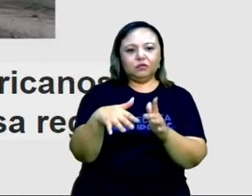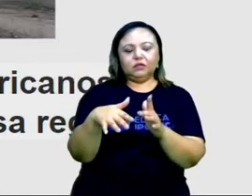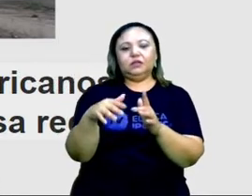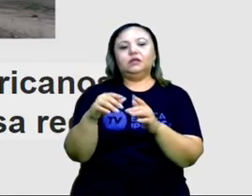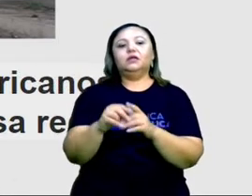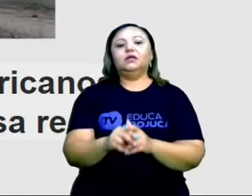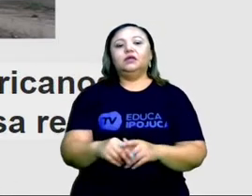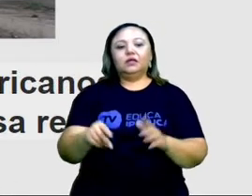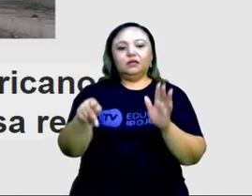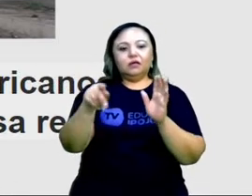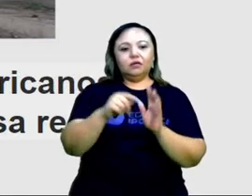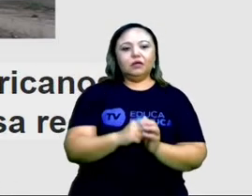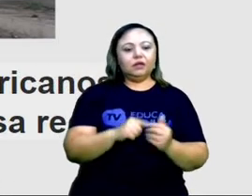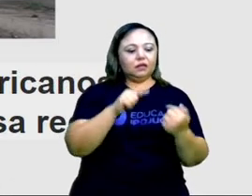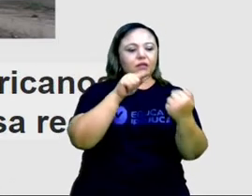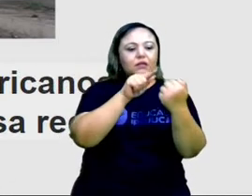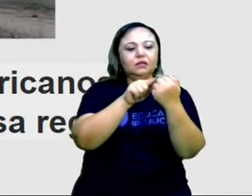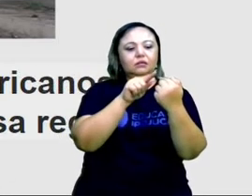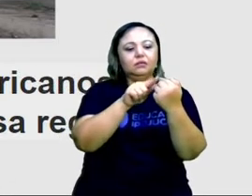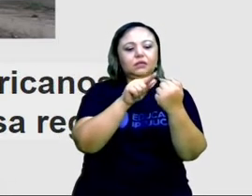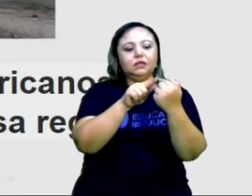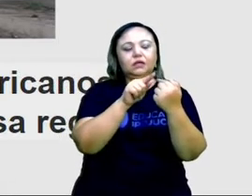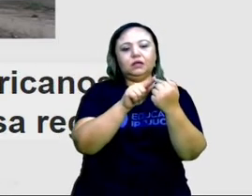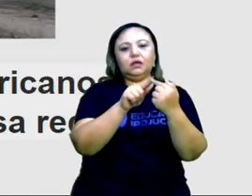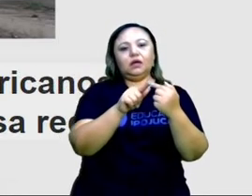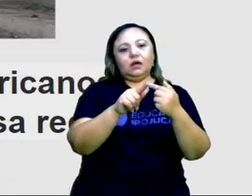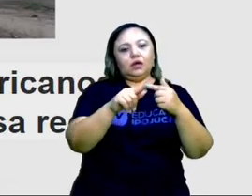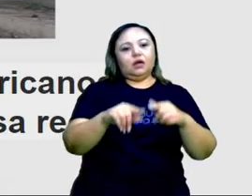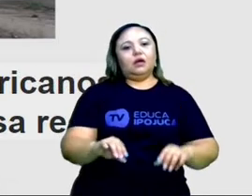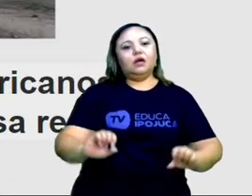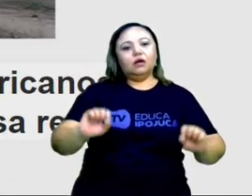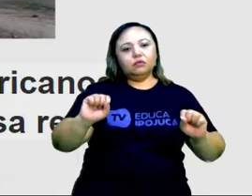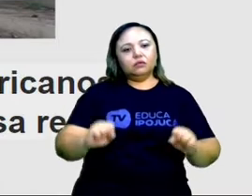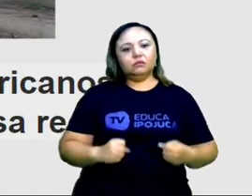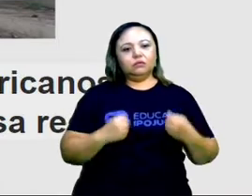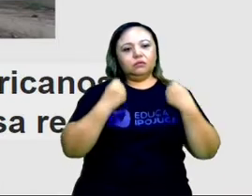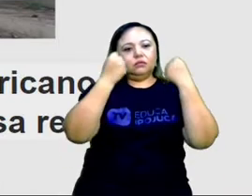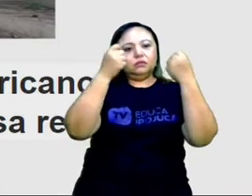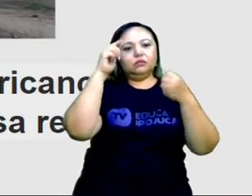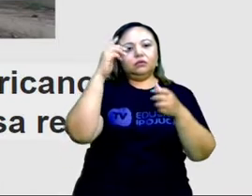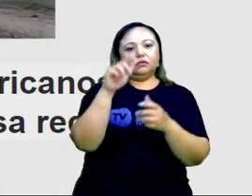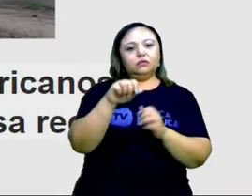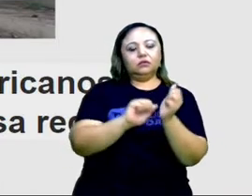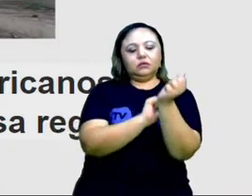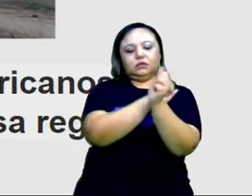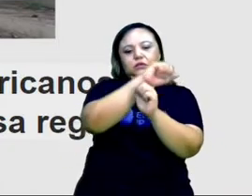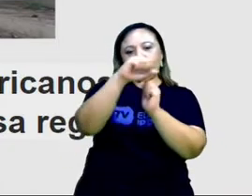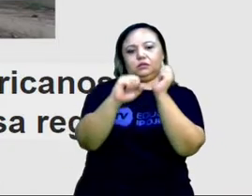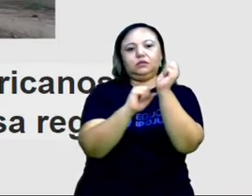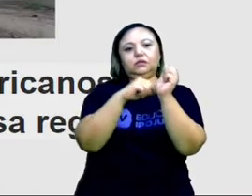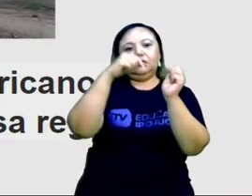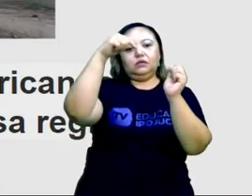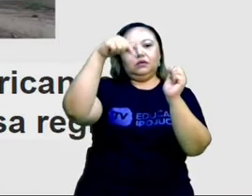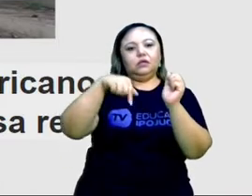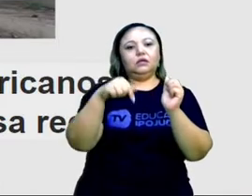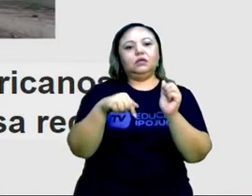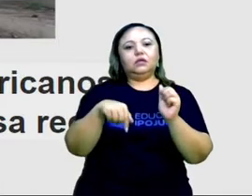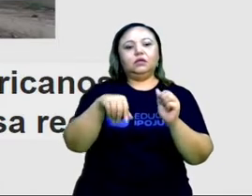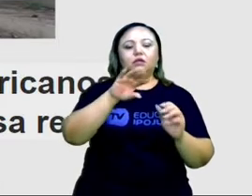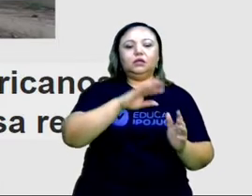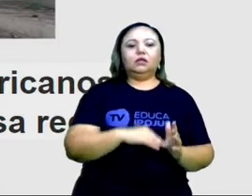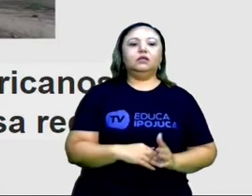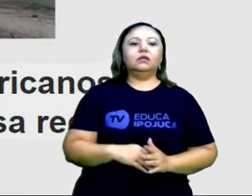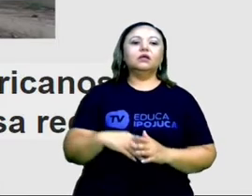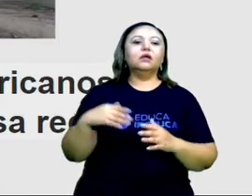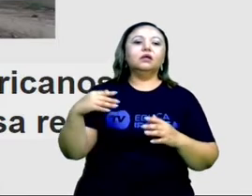seja, faz parte diretamente da nossa história, não é isso? É uma presença, muito